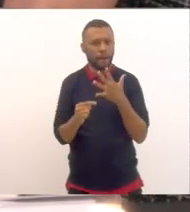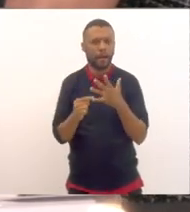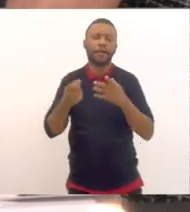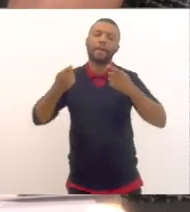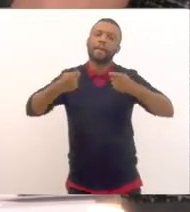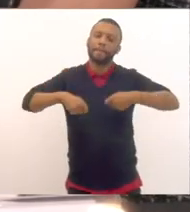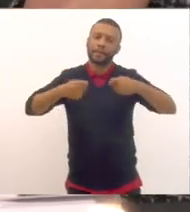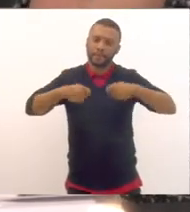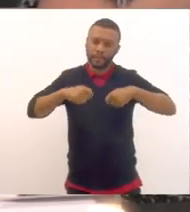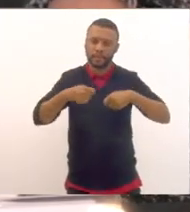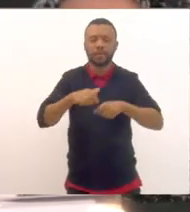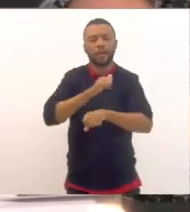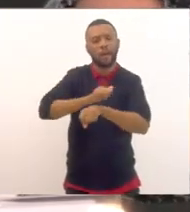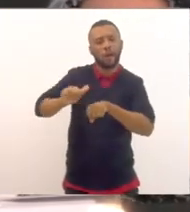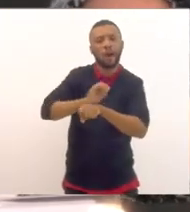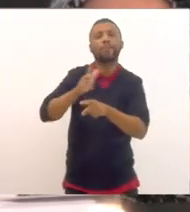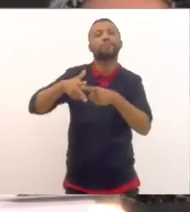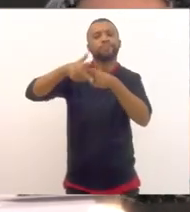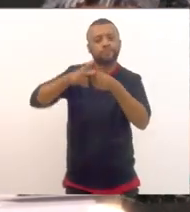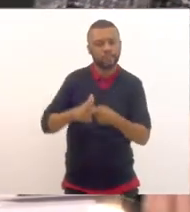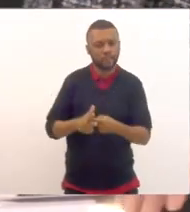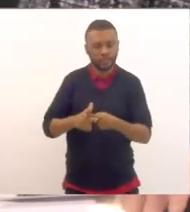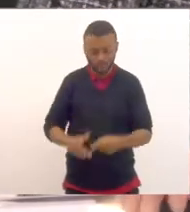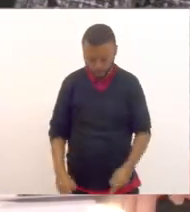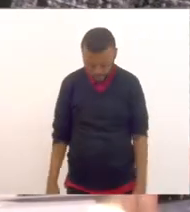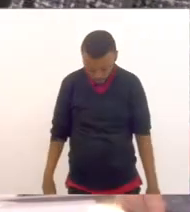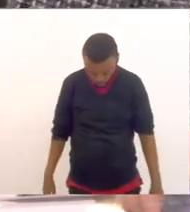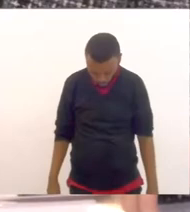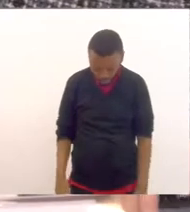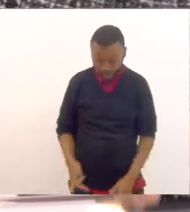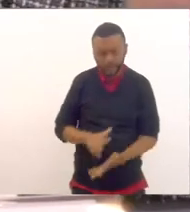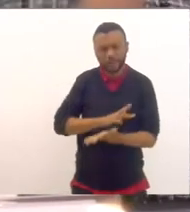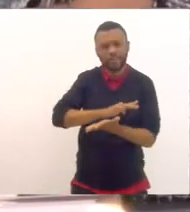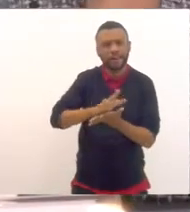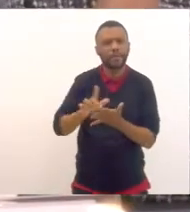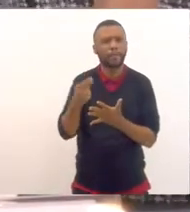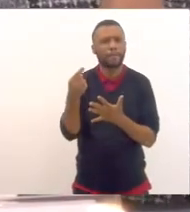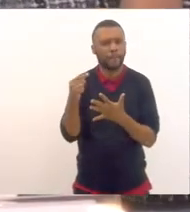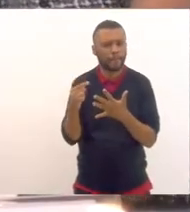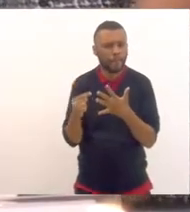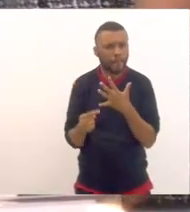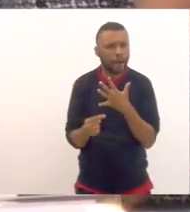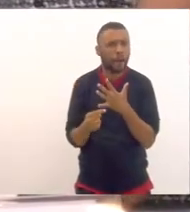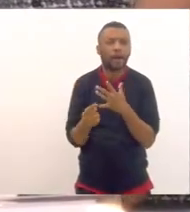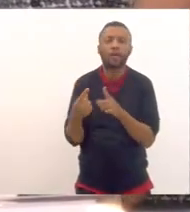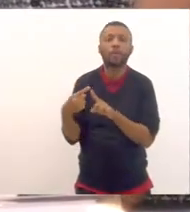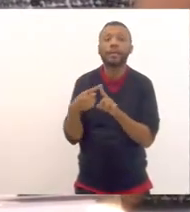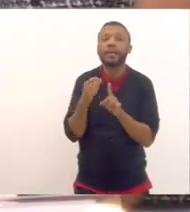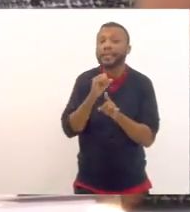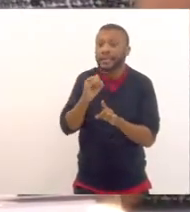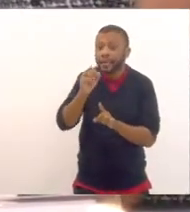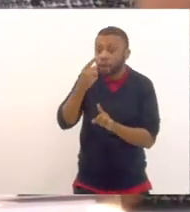precisam ser de fatos corrigidos diversos aspectos porque se um desses não funciona